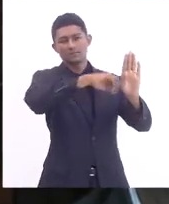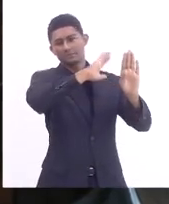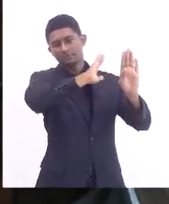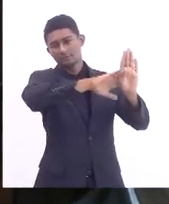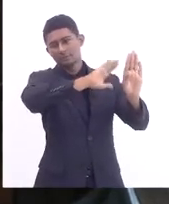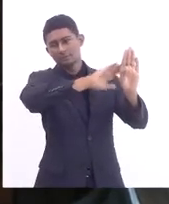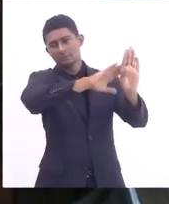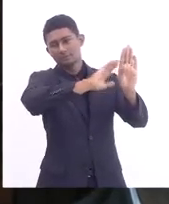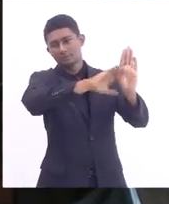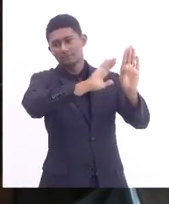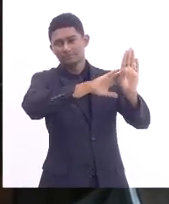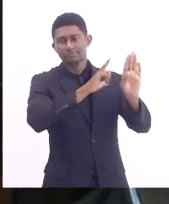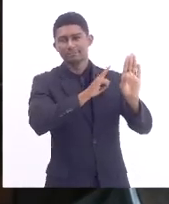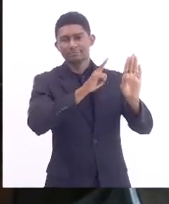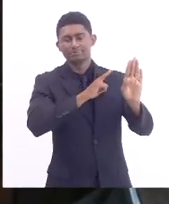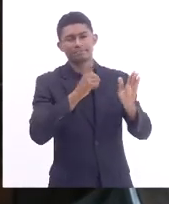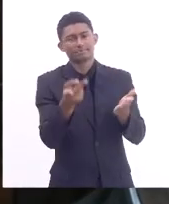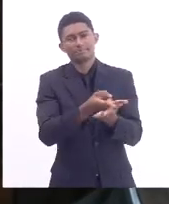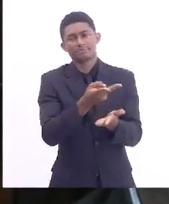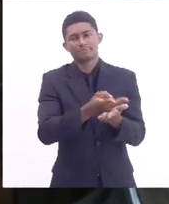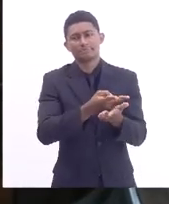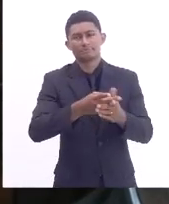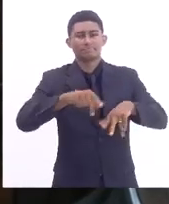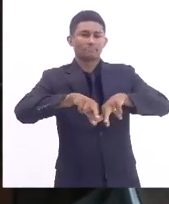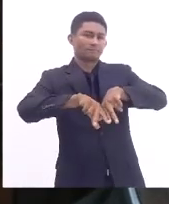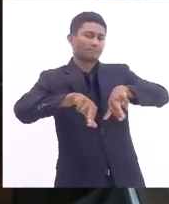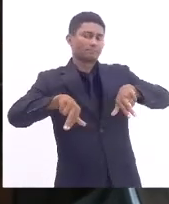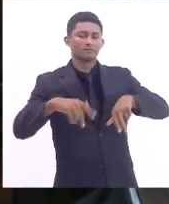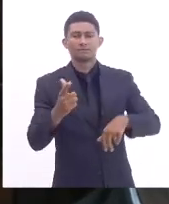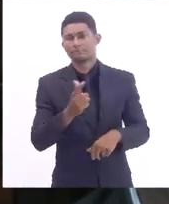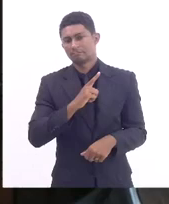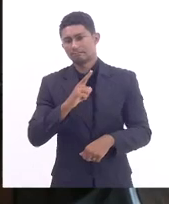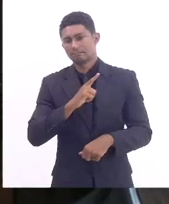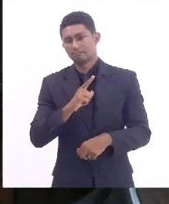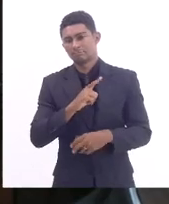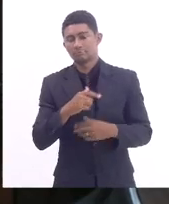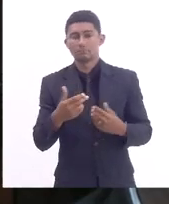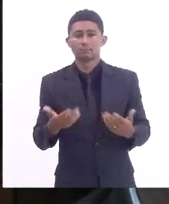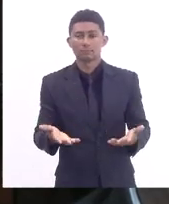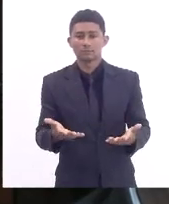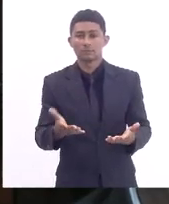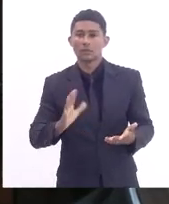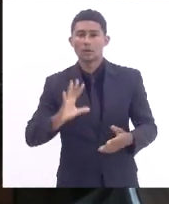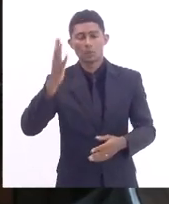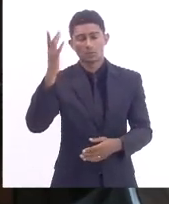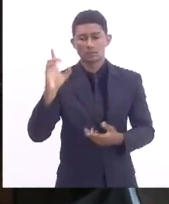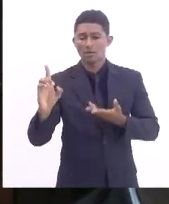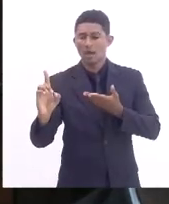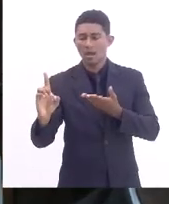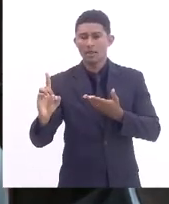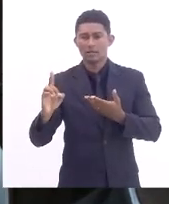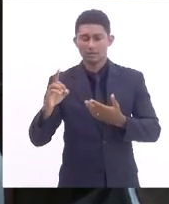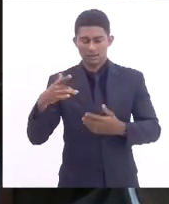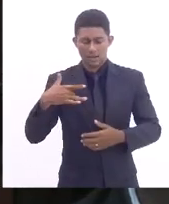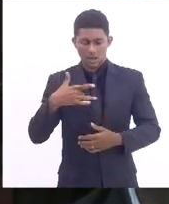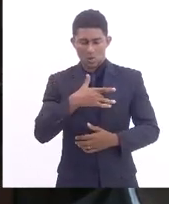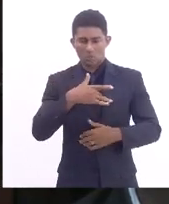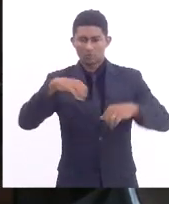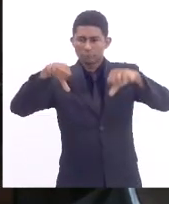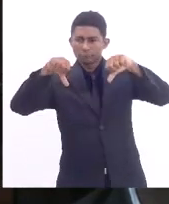falar isso aqui Deputado desculpo era muita muita coisa errada por trás e isso fez a imunidade dele ficar mais baixa